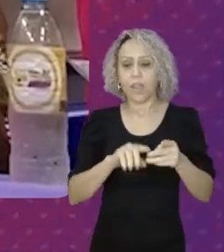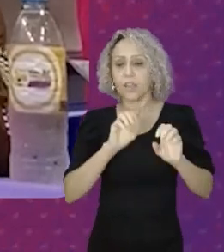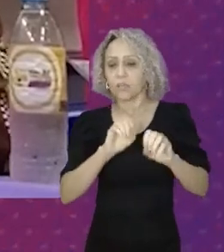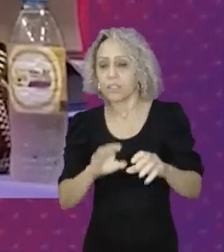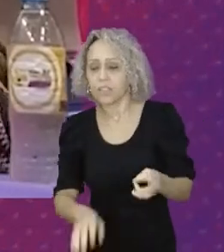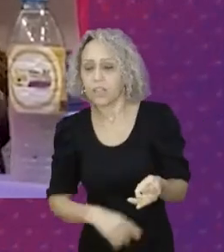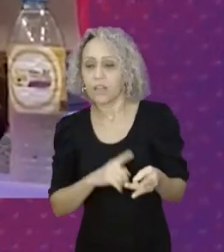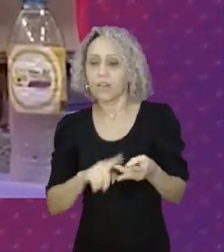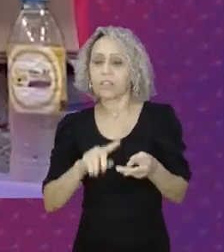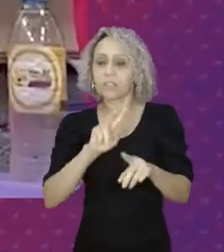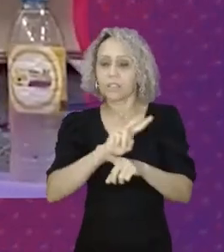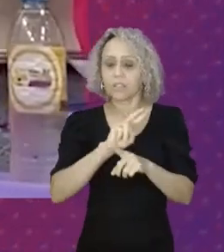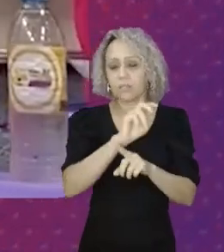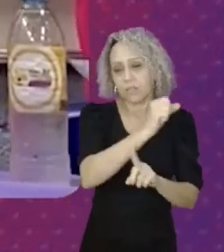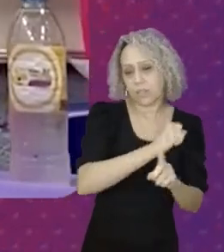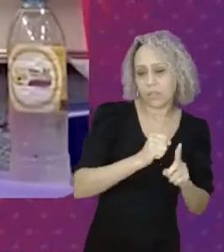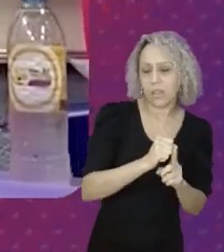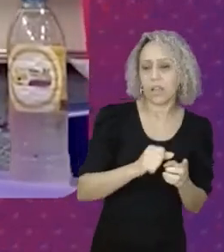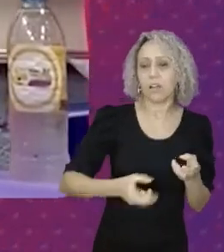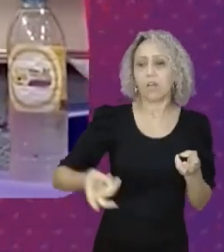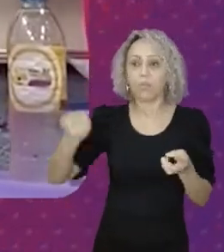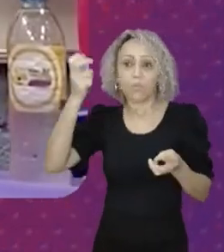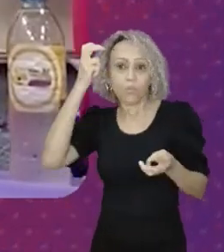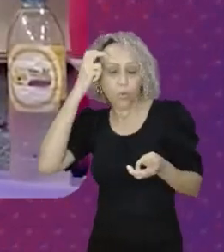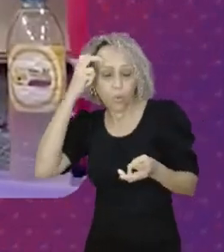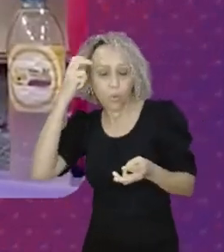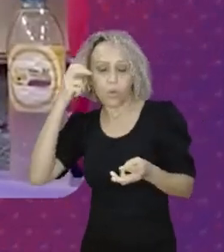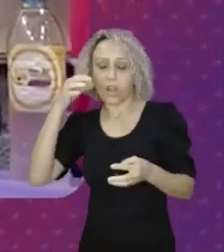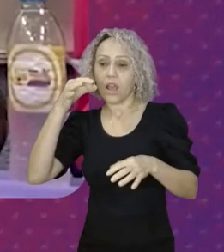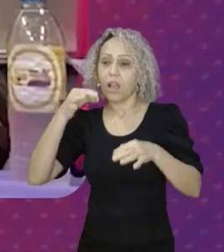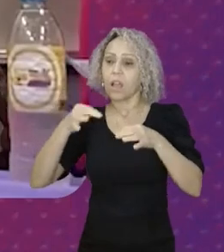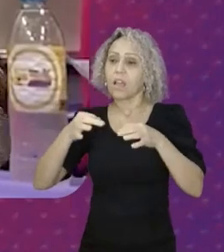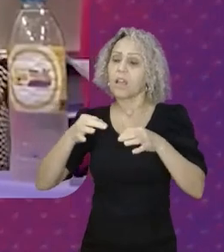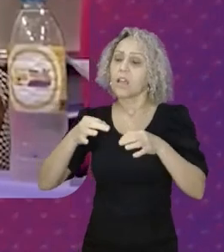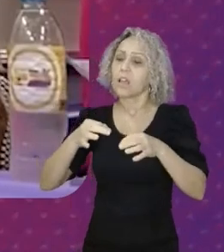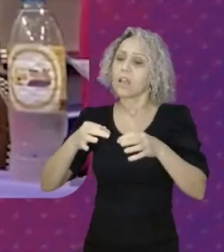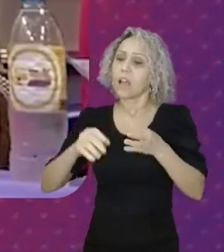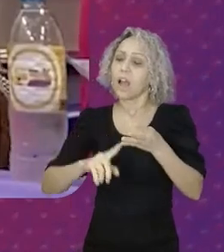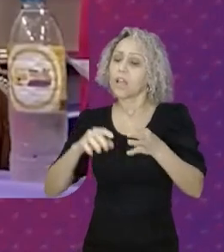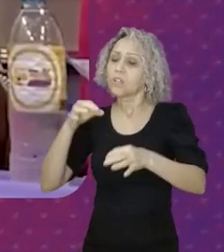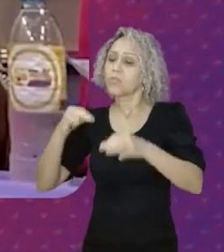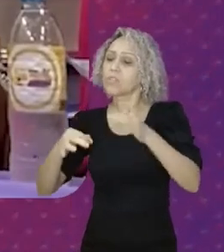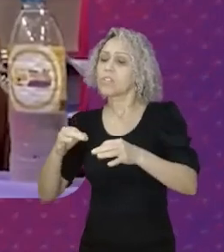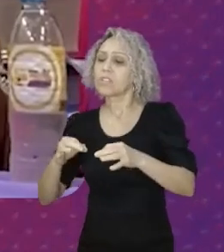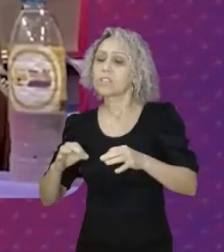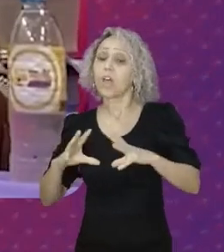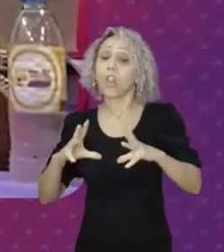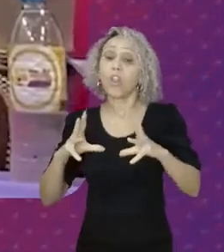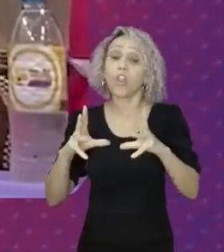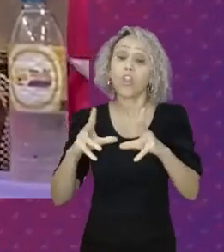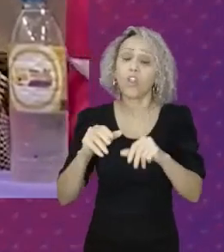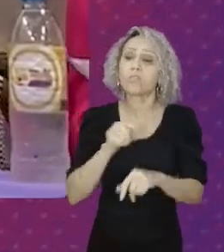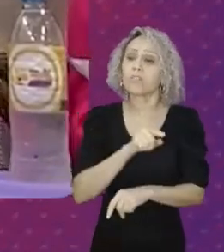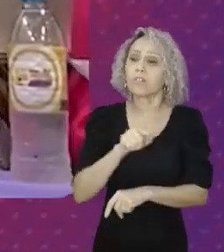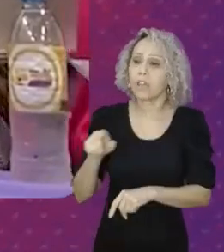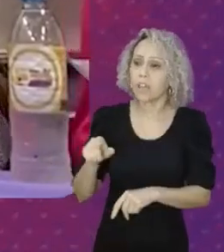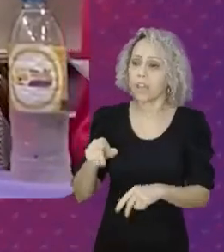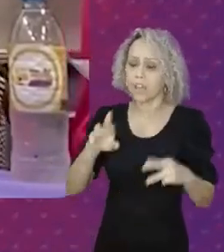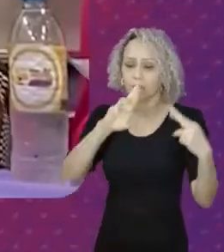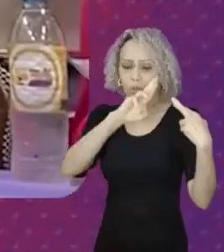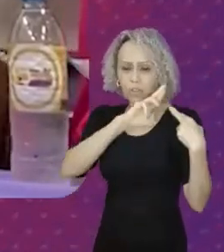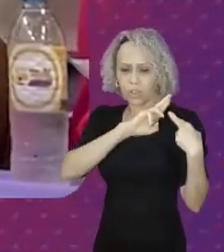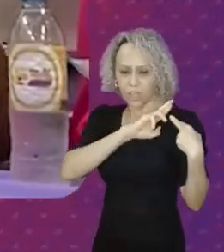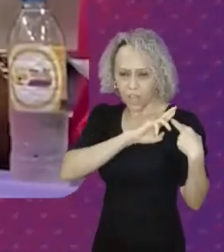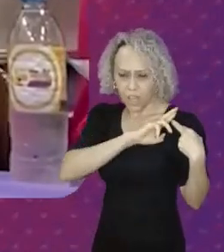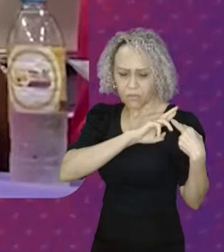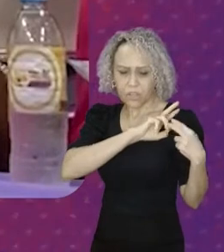né? O sistema judiciário, Todos são responsáveis na construção